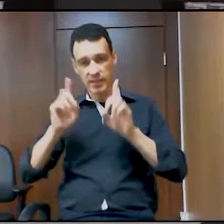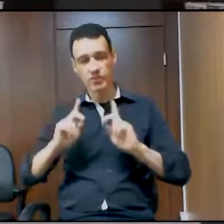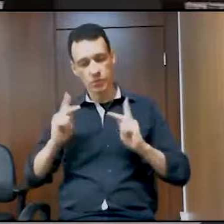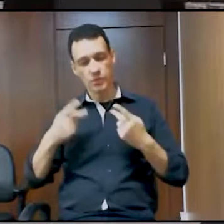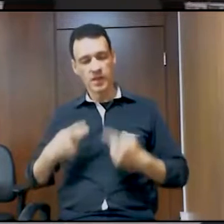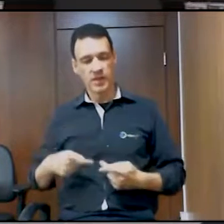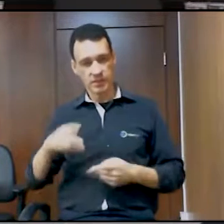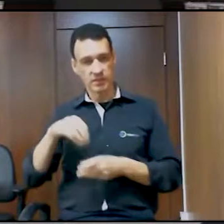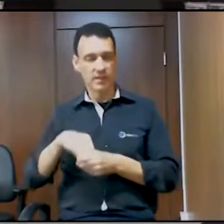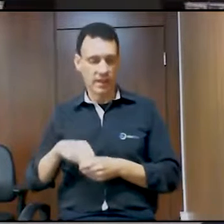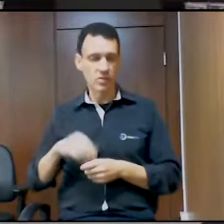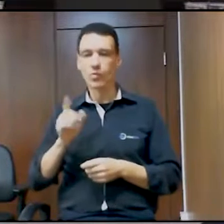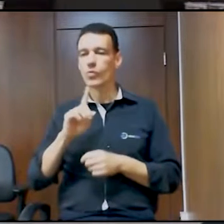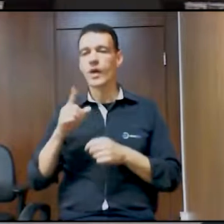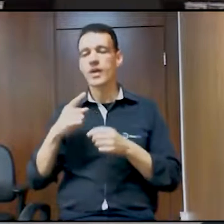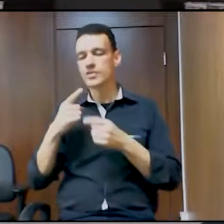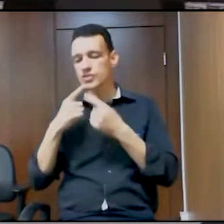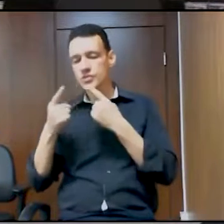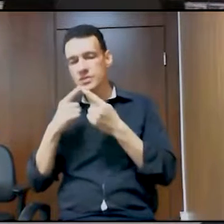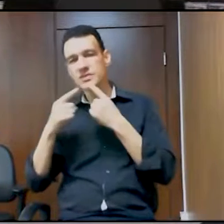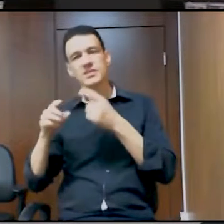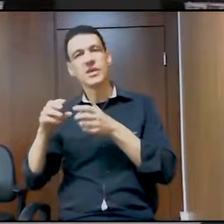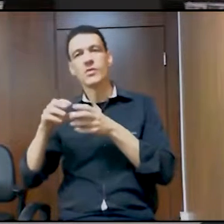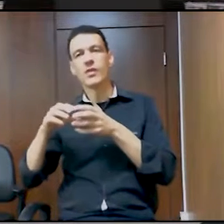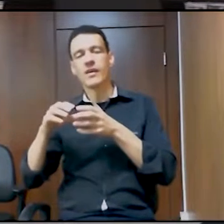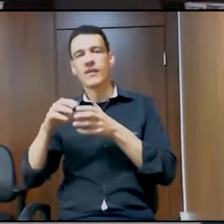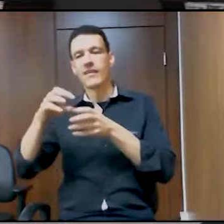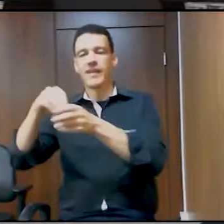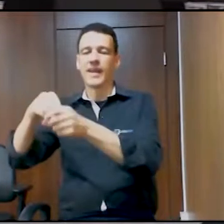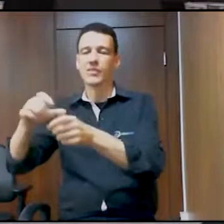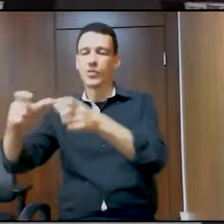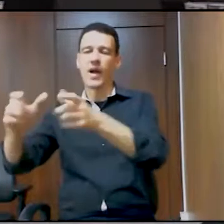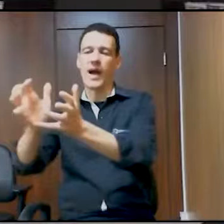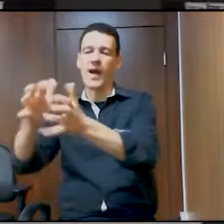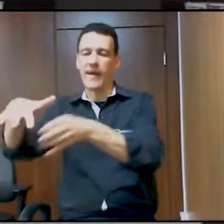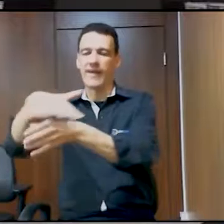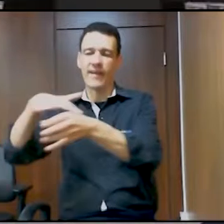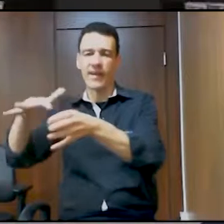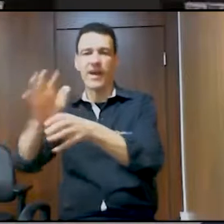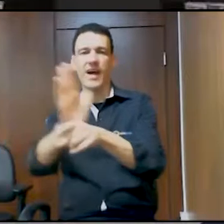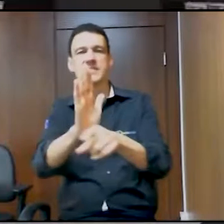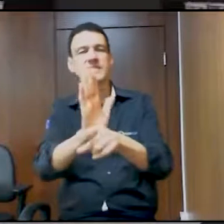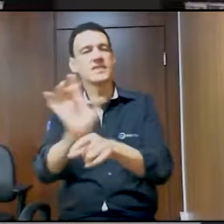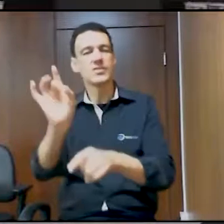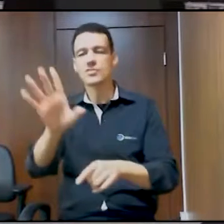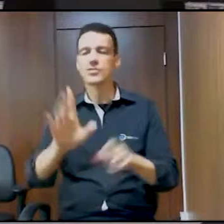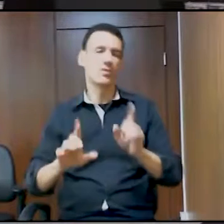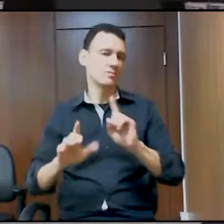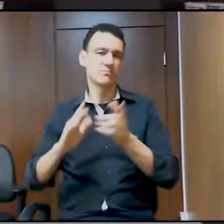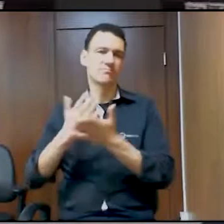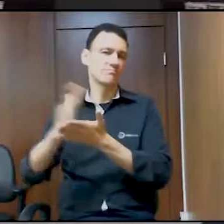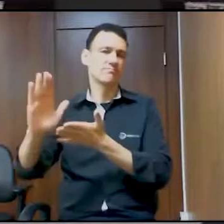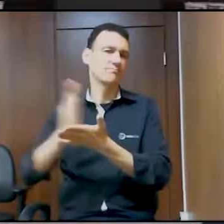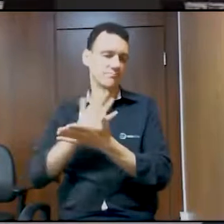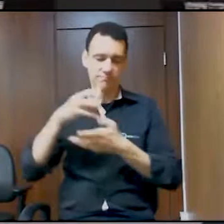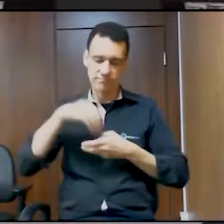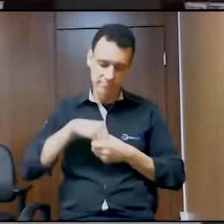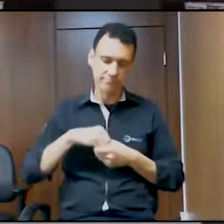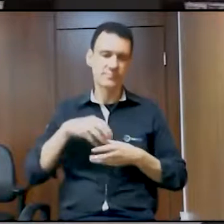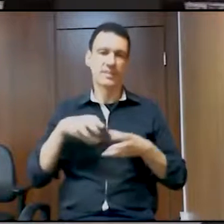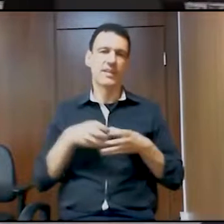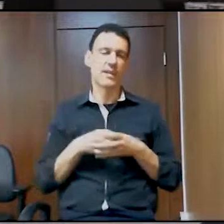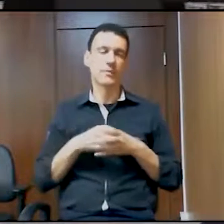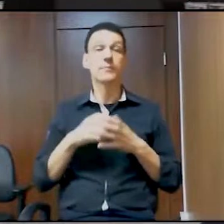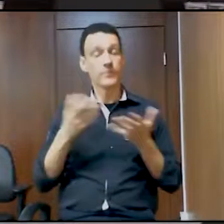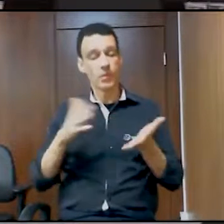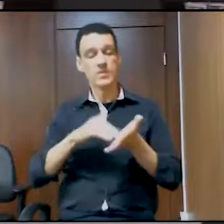CNAS, não como uma temática dentro da assistência, restrita à assistência. Isso em São Paulo vai ser reproduzido na Secretaria de Direitos Humanos. O